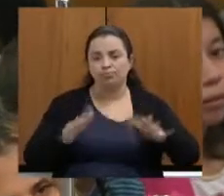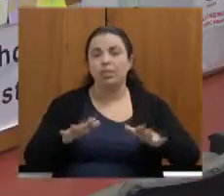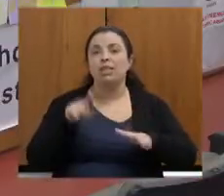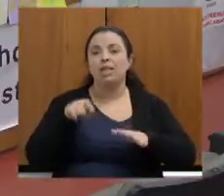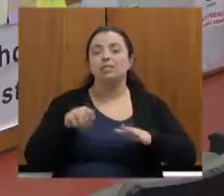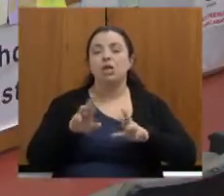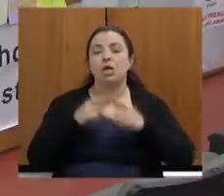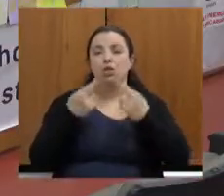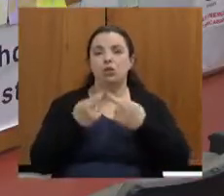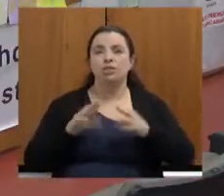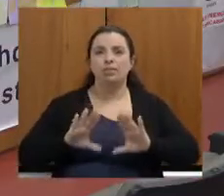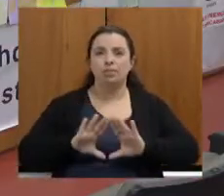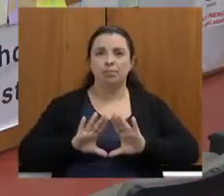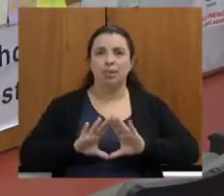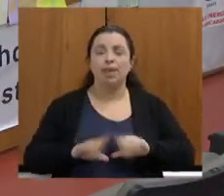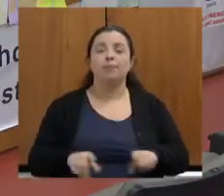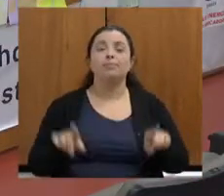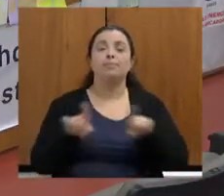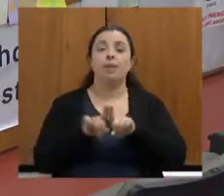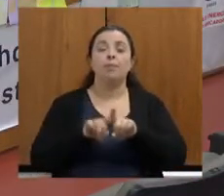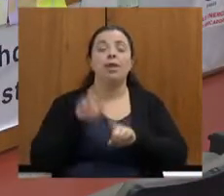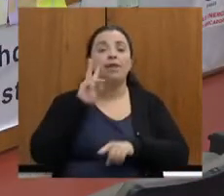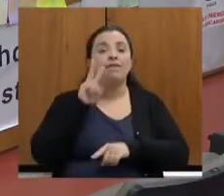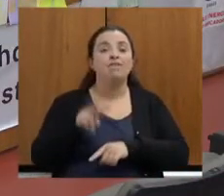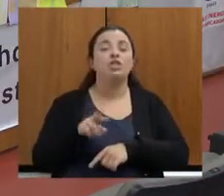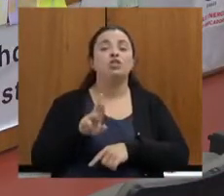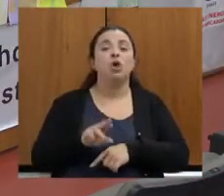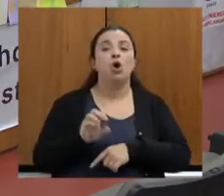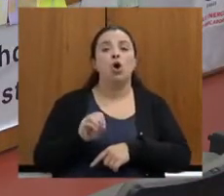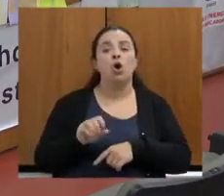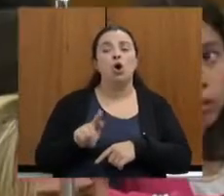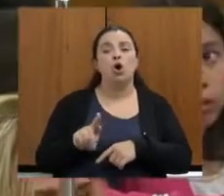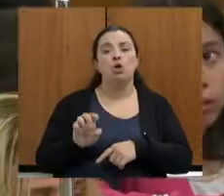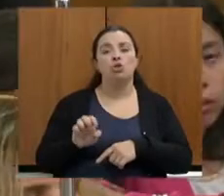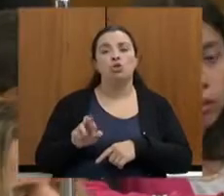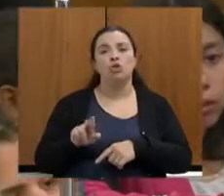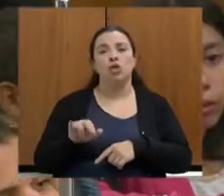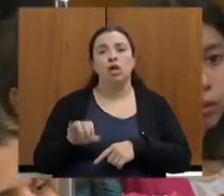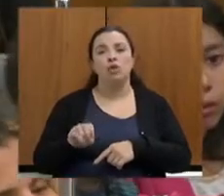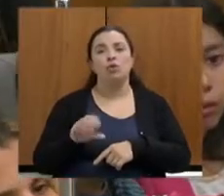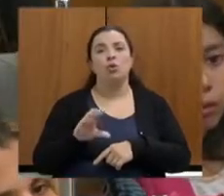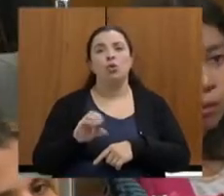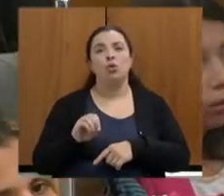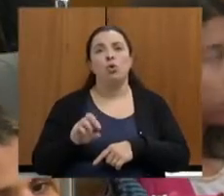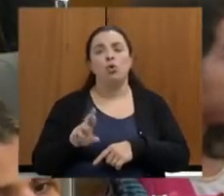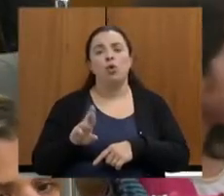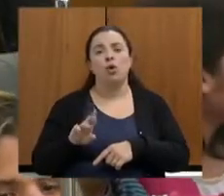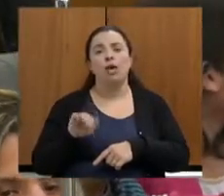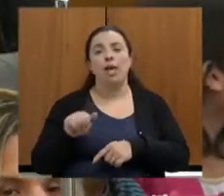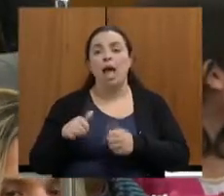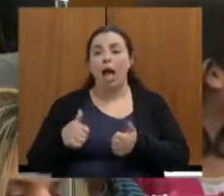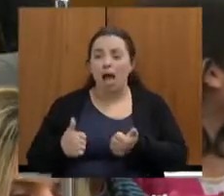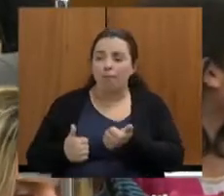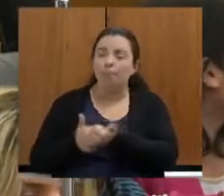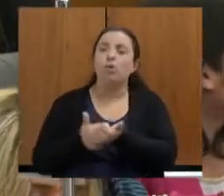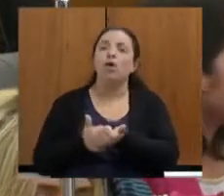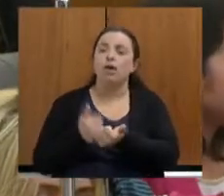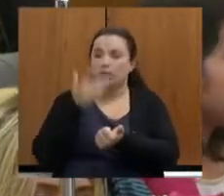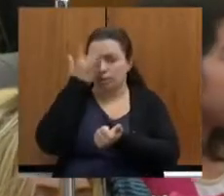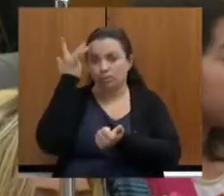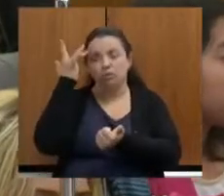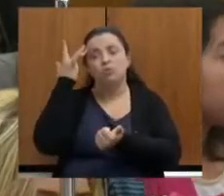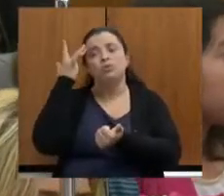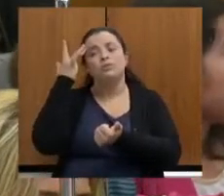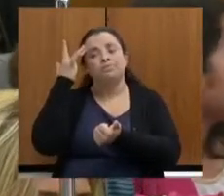eu vejo também o Rogério correr também junto com os atingidos ajudante e